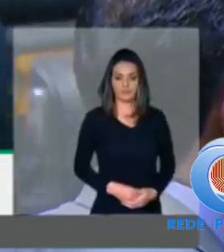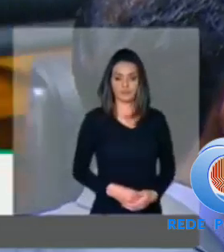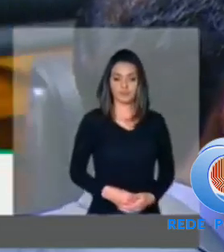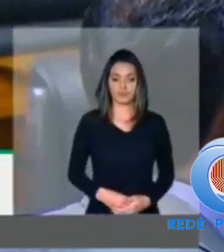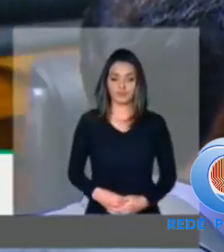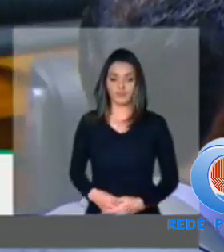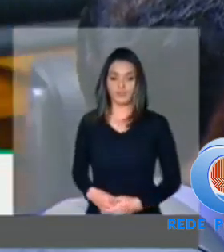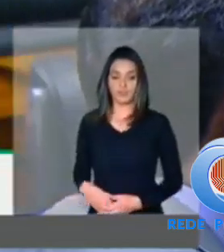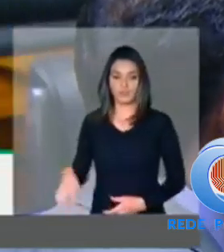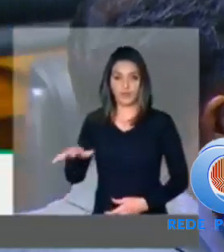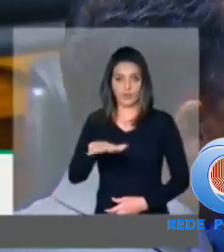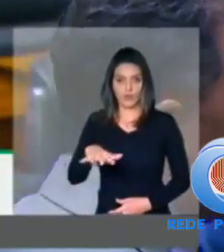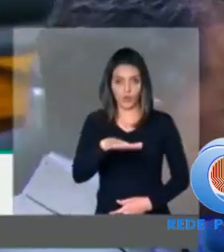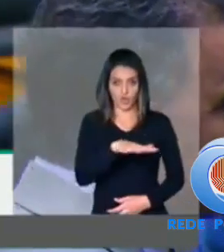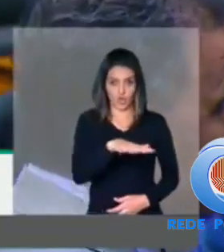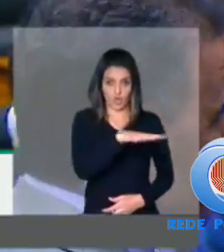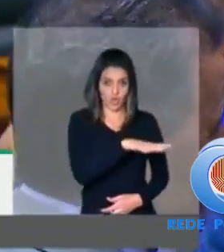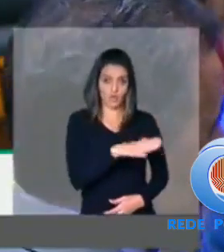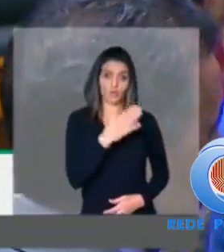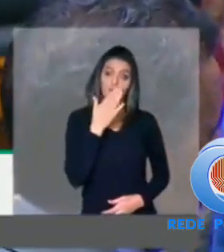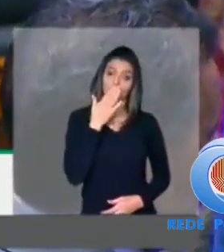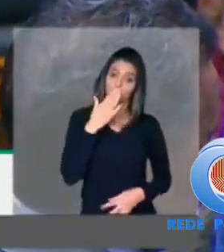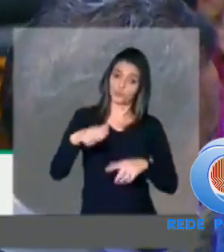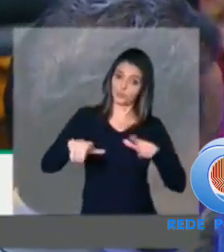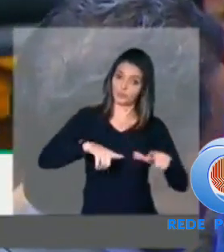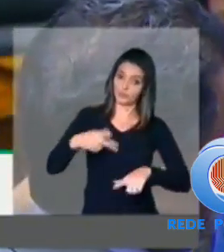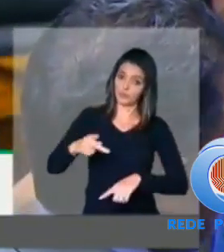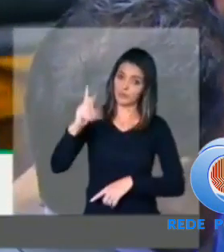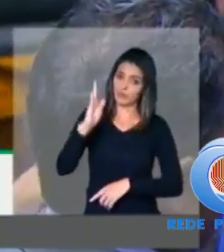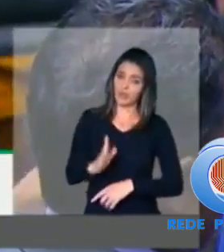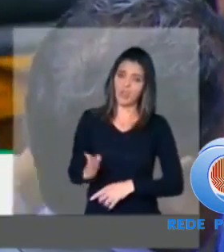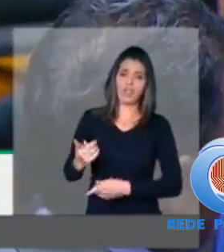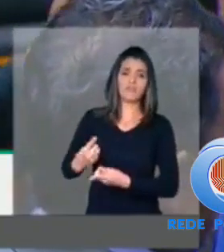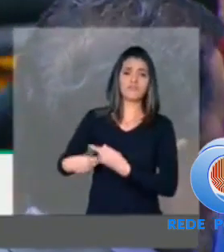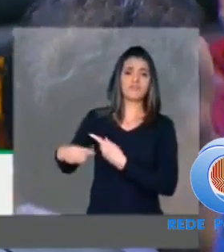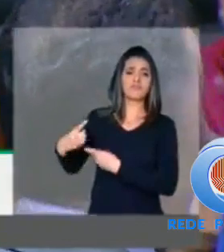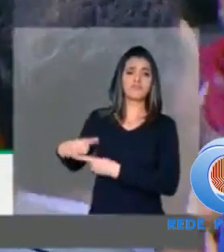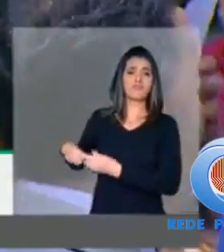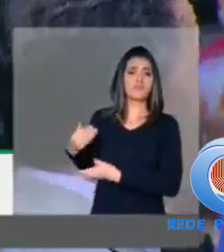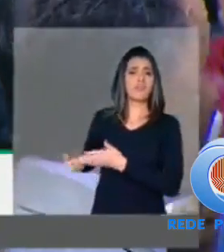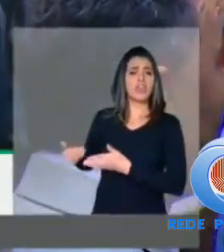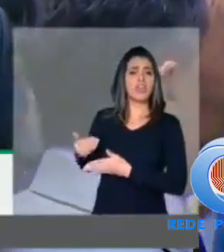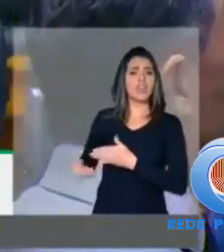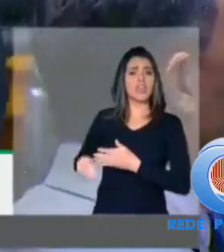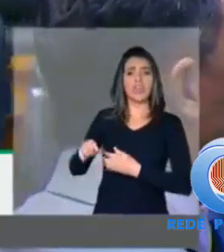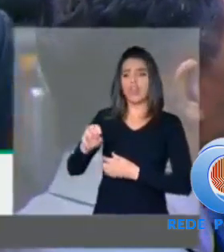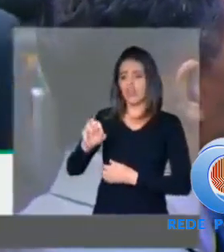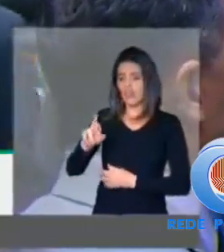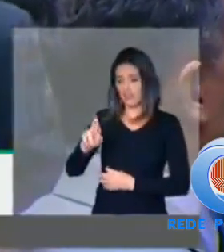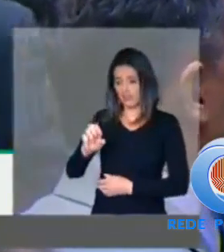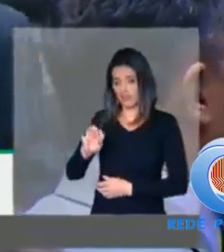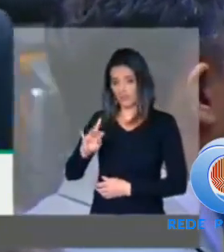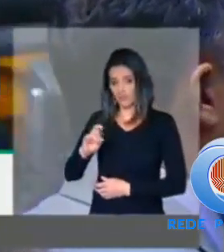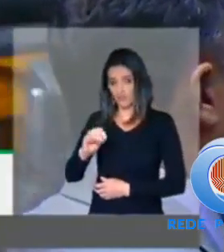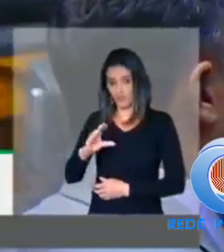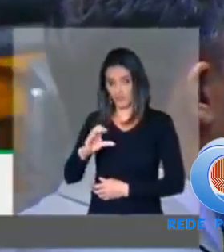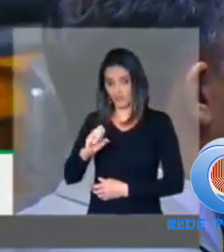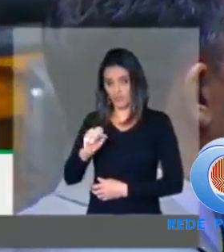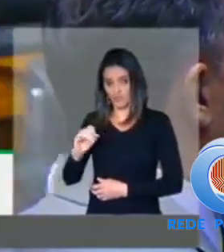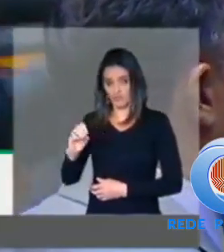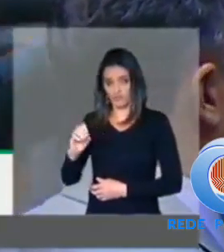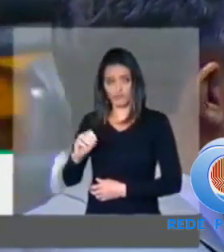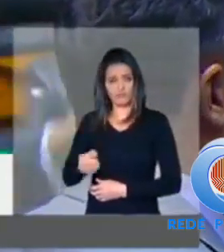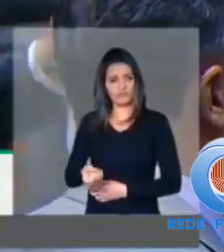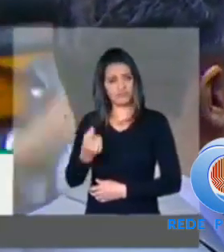trabalho no Brasil. Isso é um retrocesso absurdo. Querem modificar o sistema de controle de horas